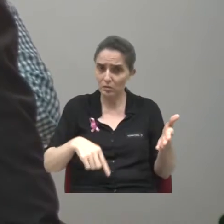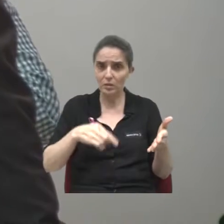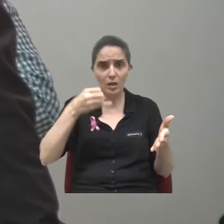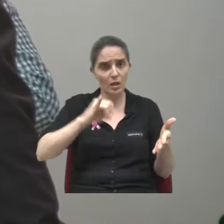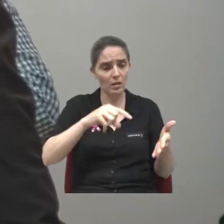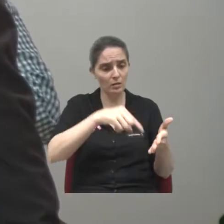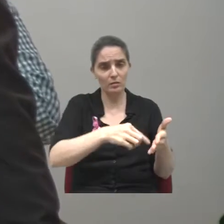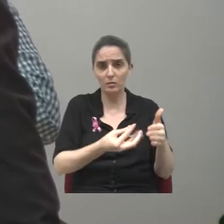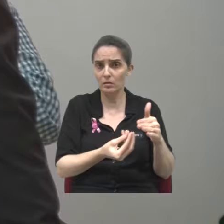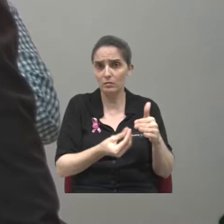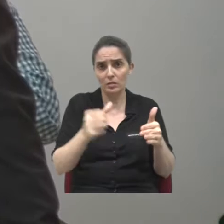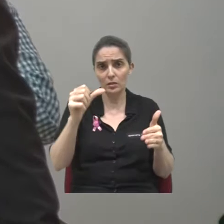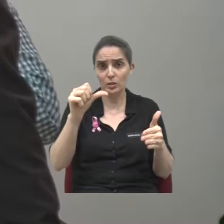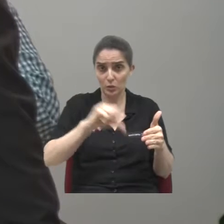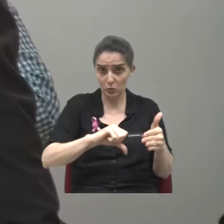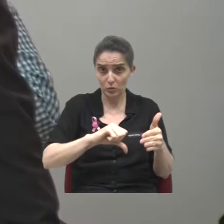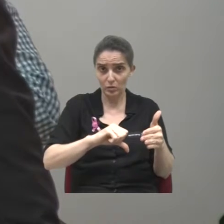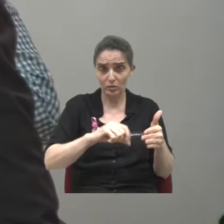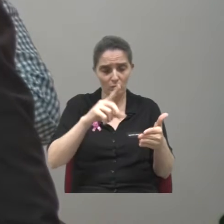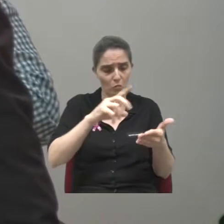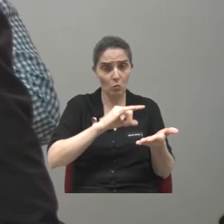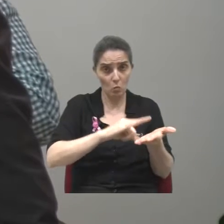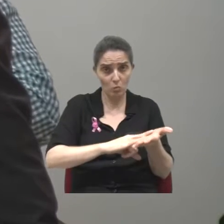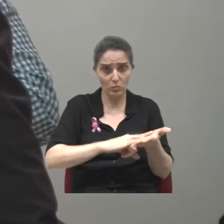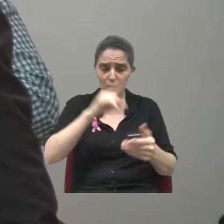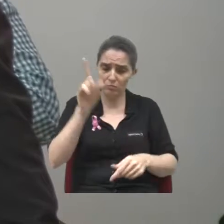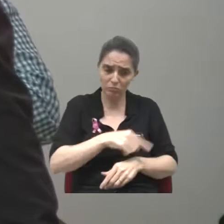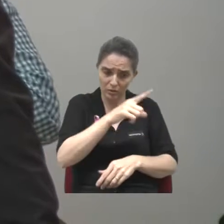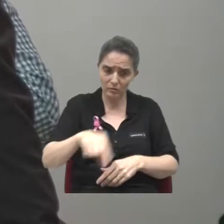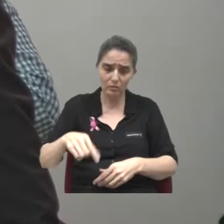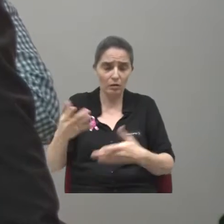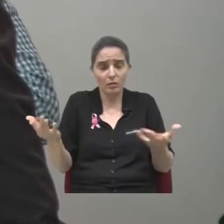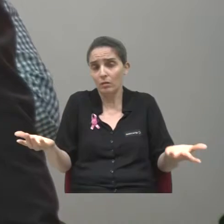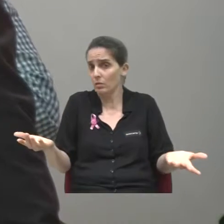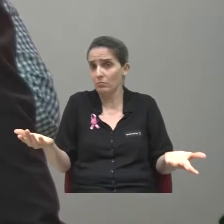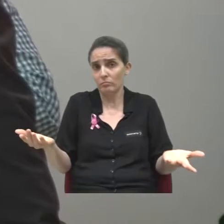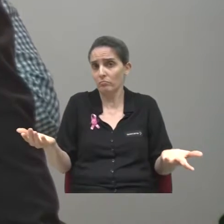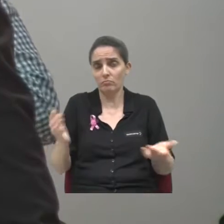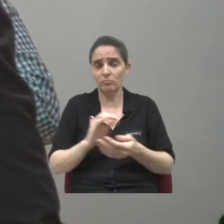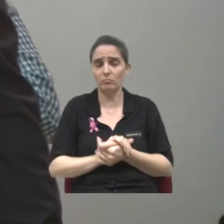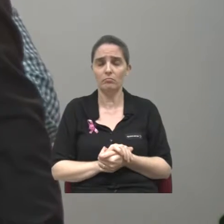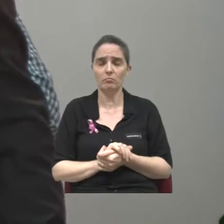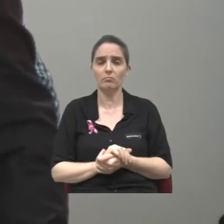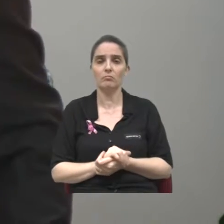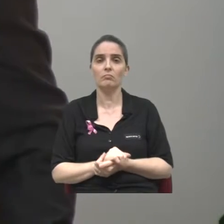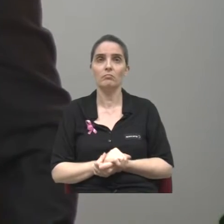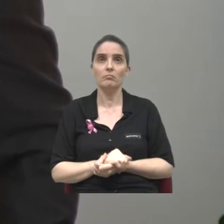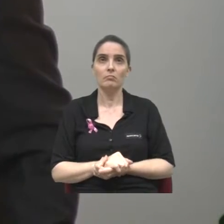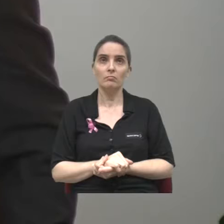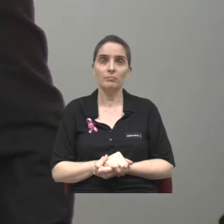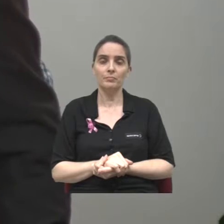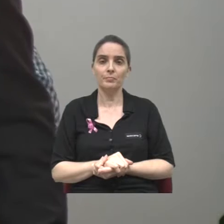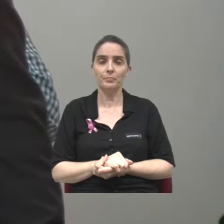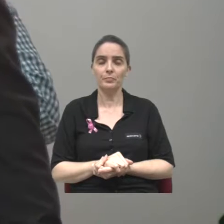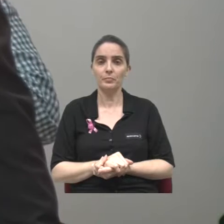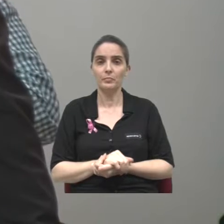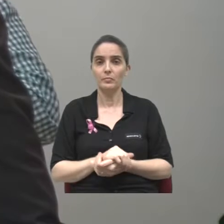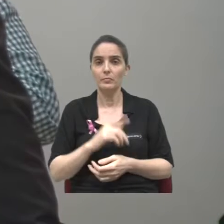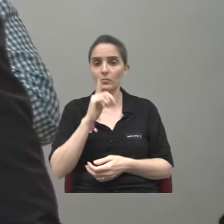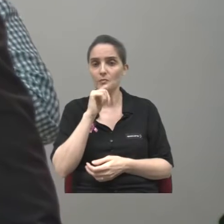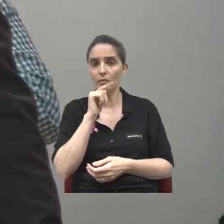serviço, do outro lado, quando um não cumpre o serviço, rompe o contrato. Aí é água